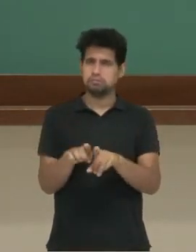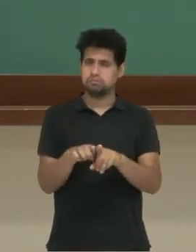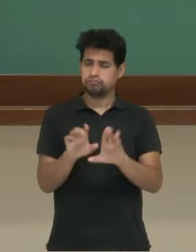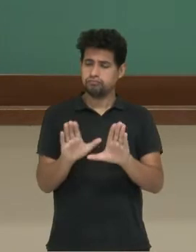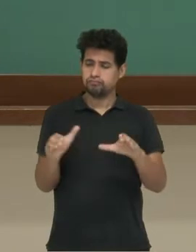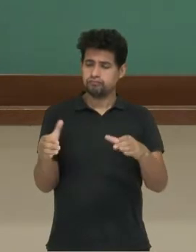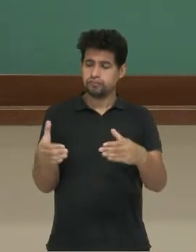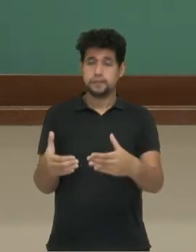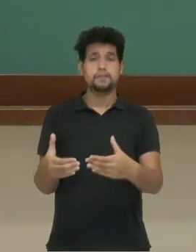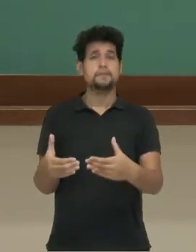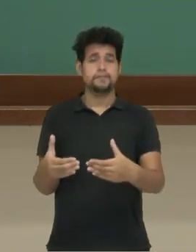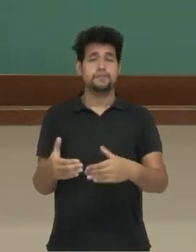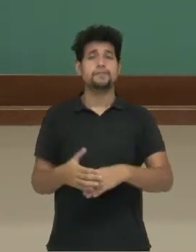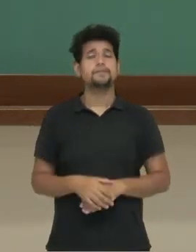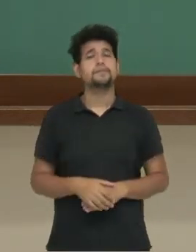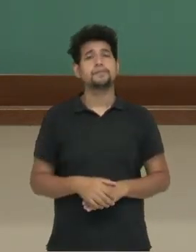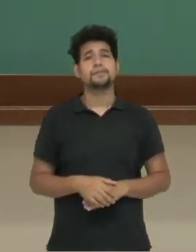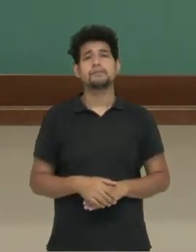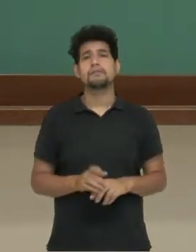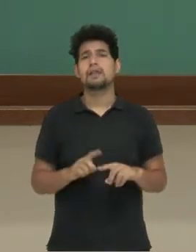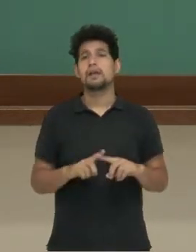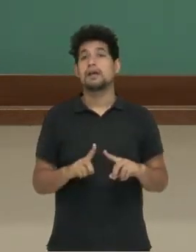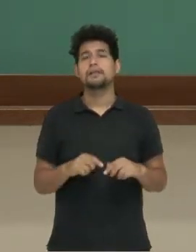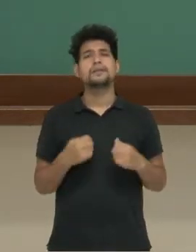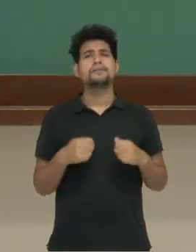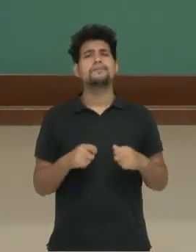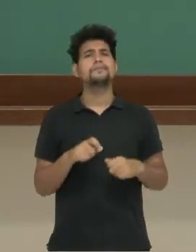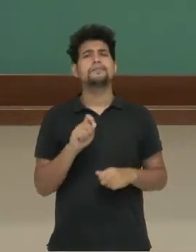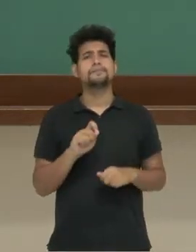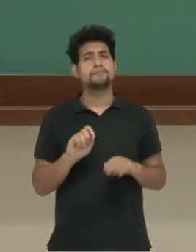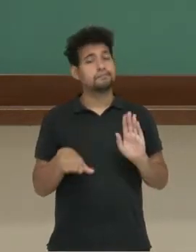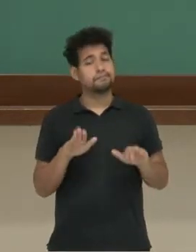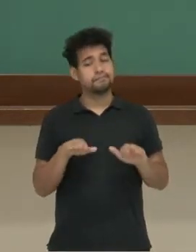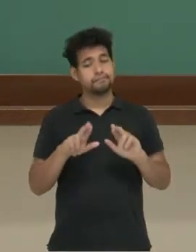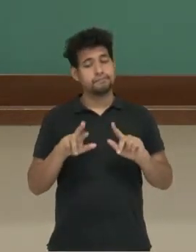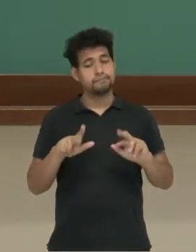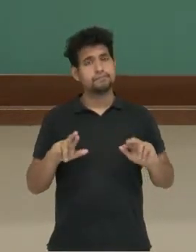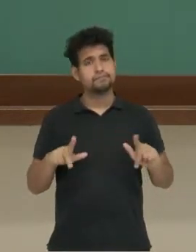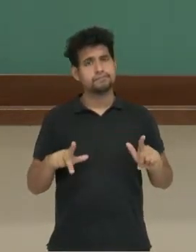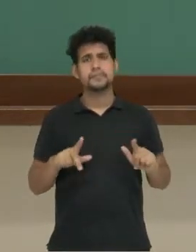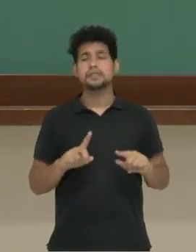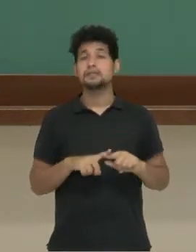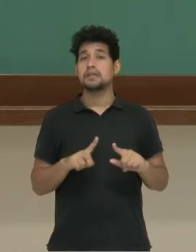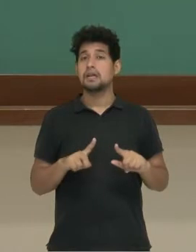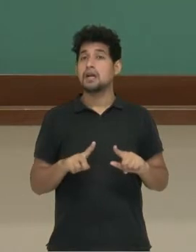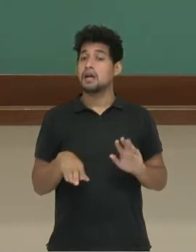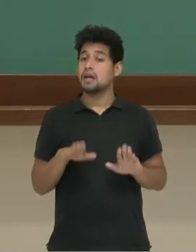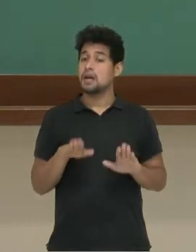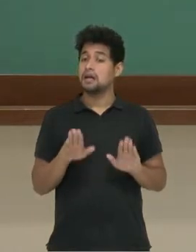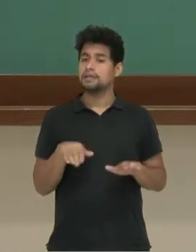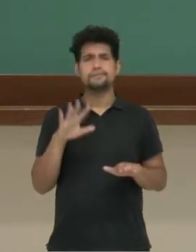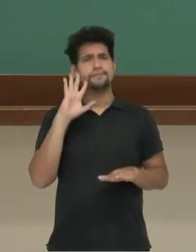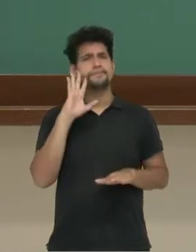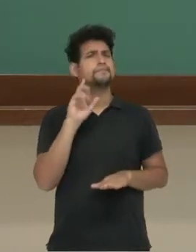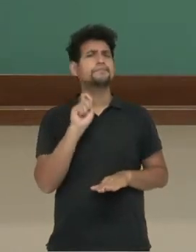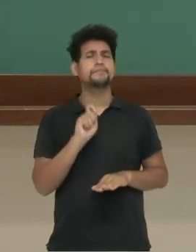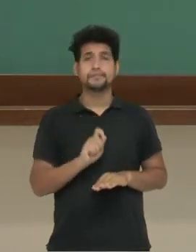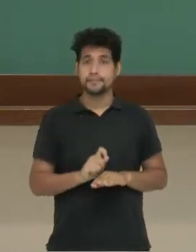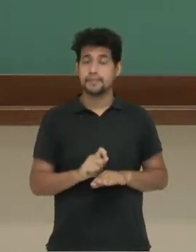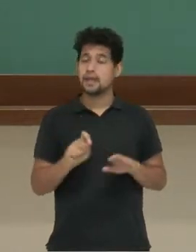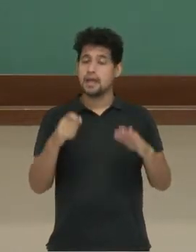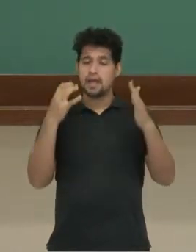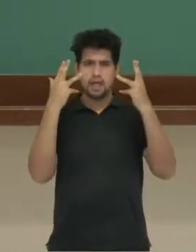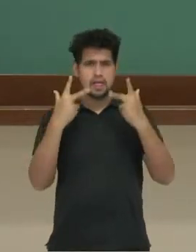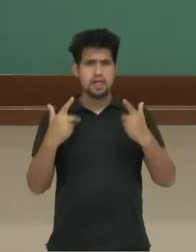menor, Então, eles vão precisar achar alguma solução, não é? Então, muito provavelmente, esses animais